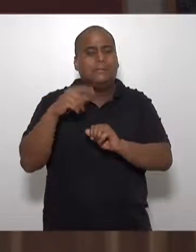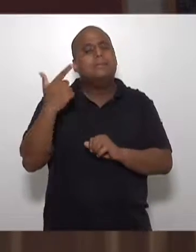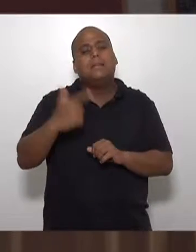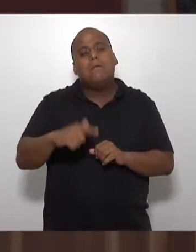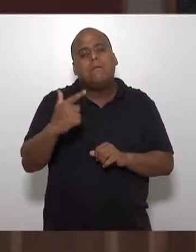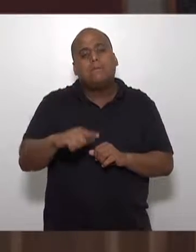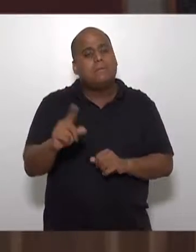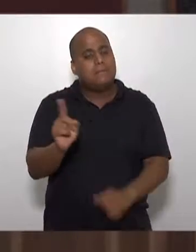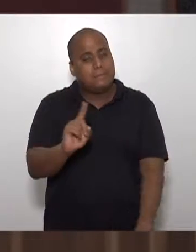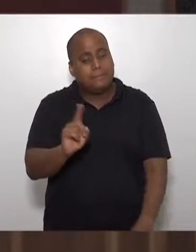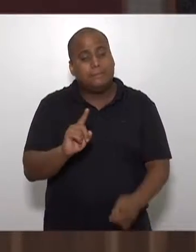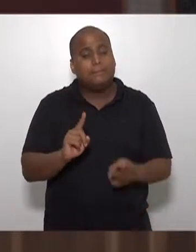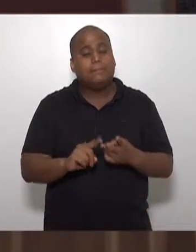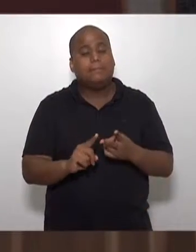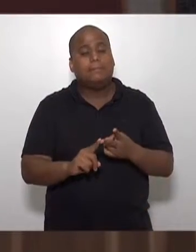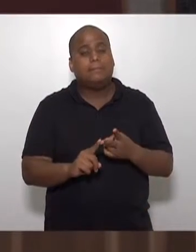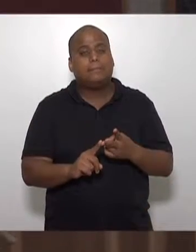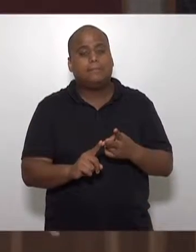a